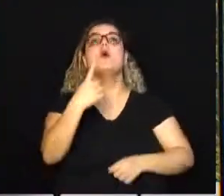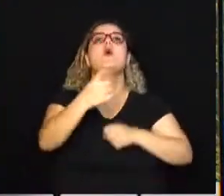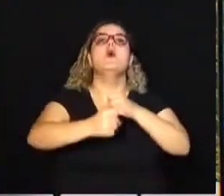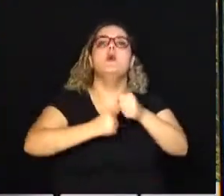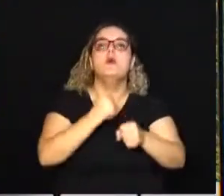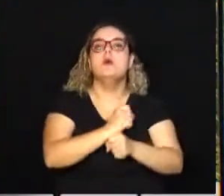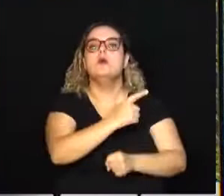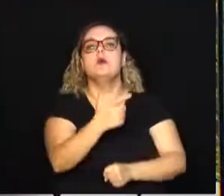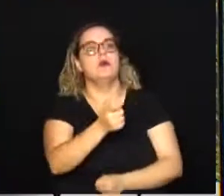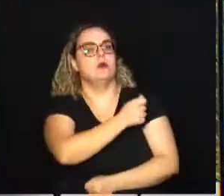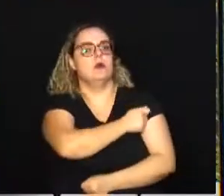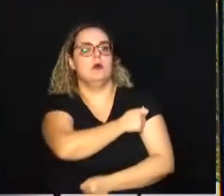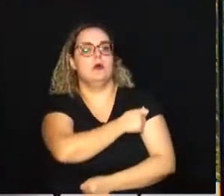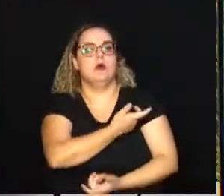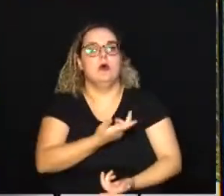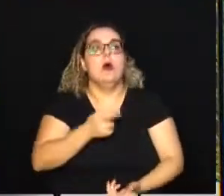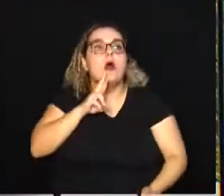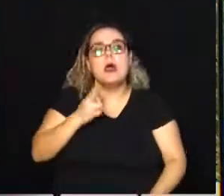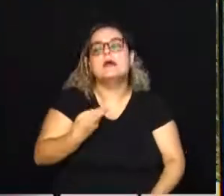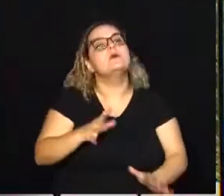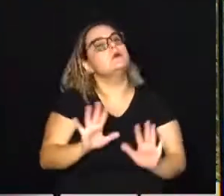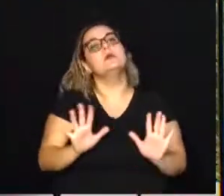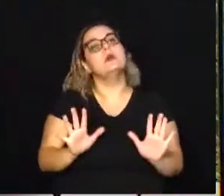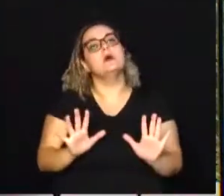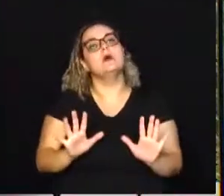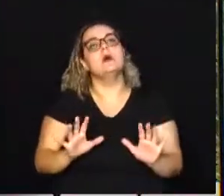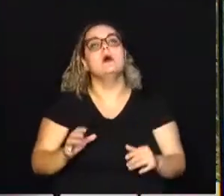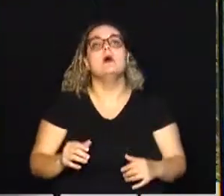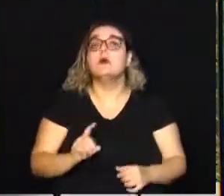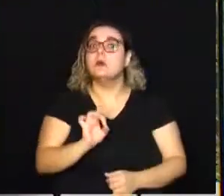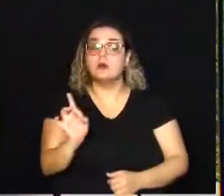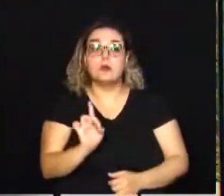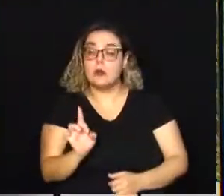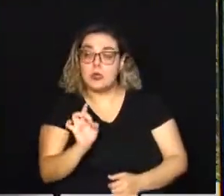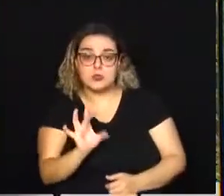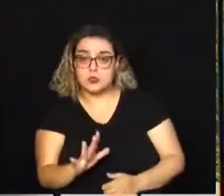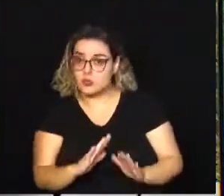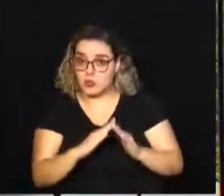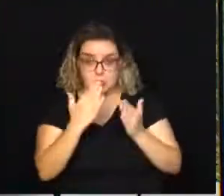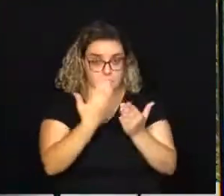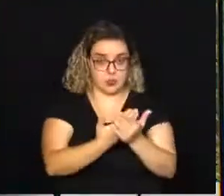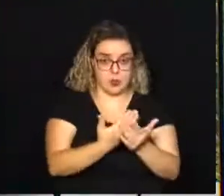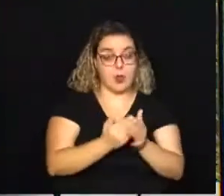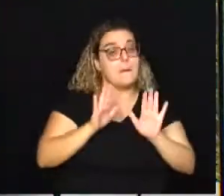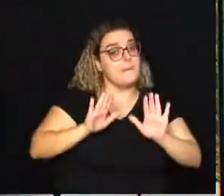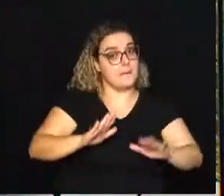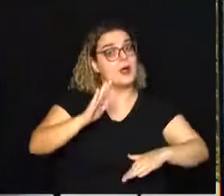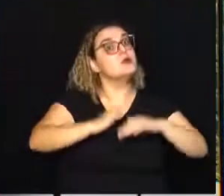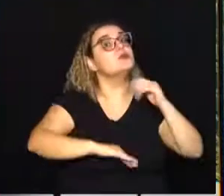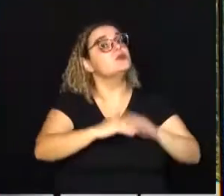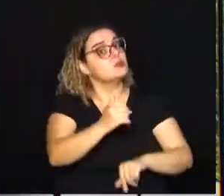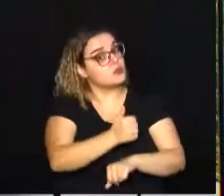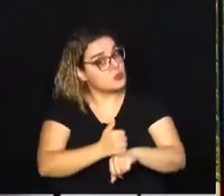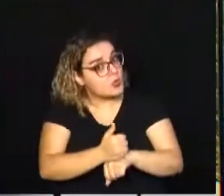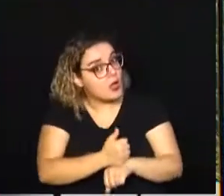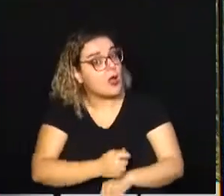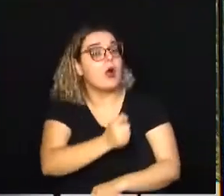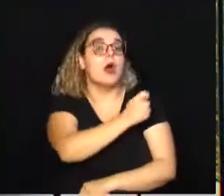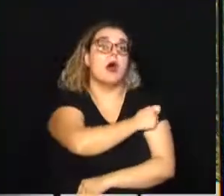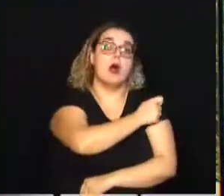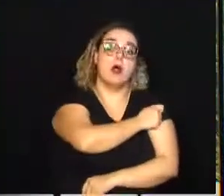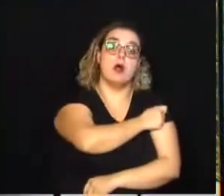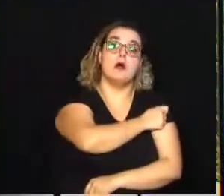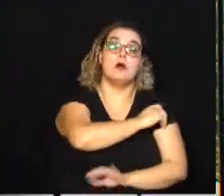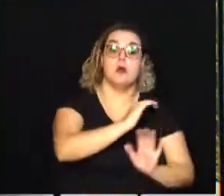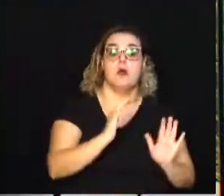mas resolveu? Lógico, não é só escola, né? Mas a escola, a gente não pode colocar os nossos profissionais e os nossos alunos, inclusive